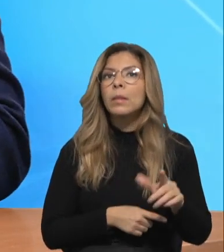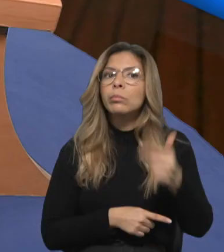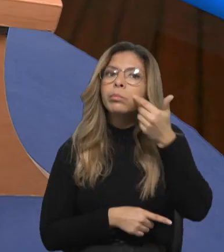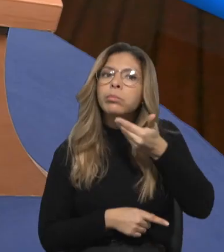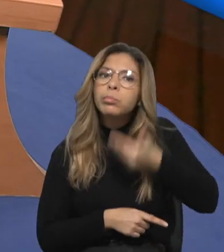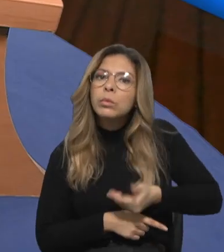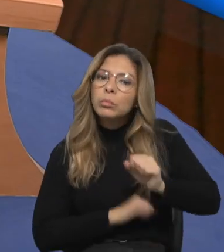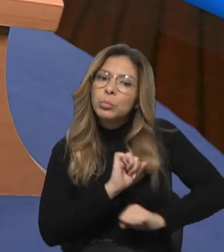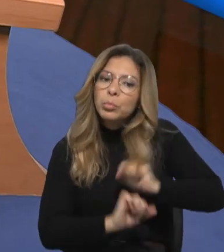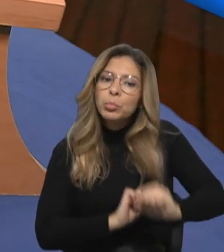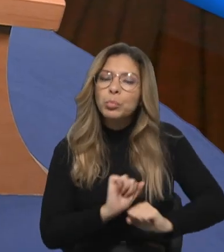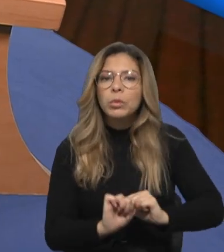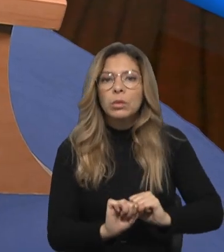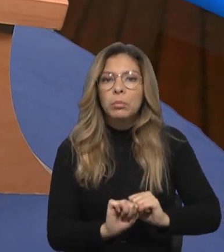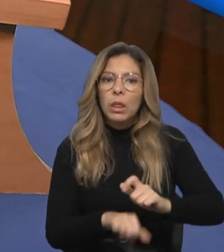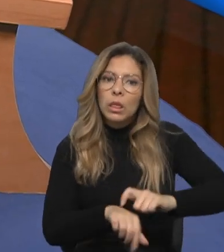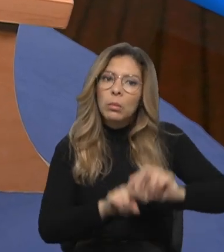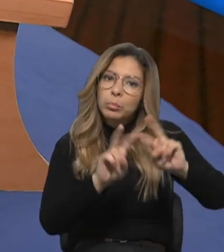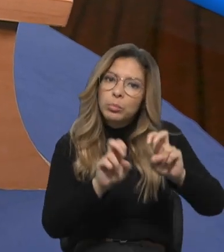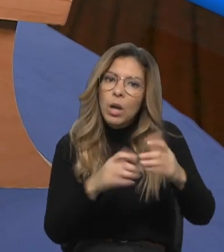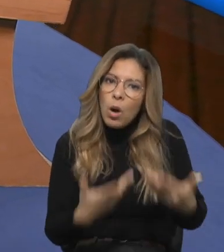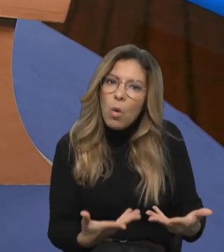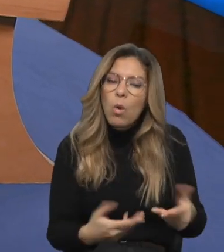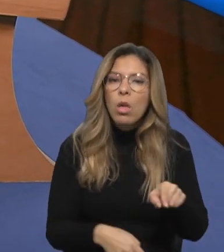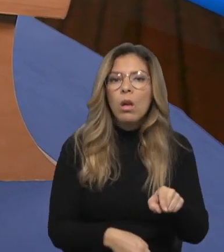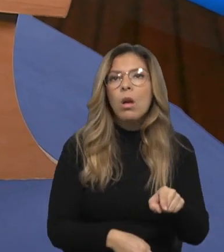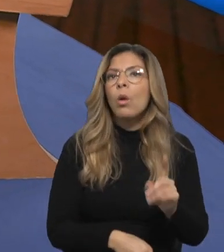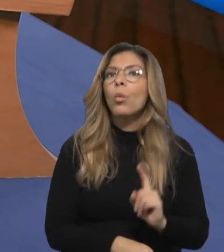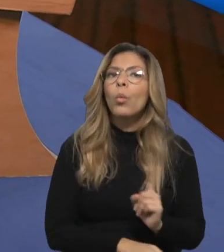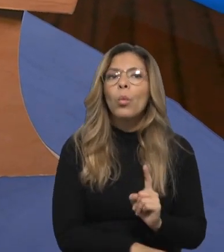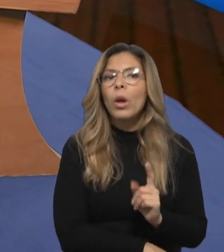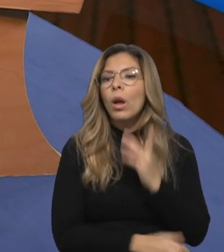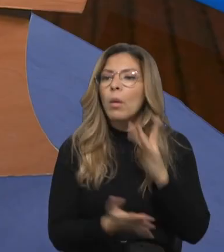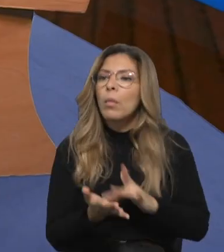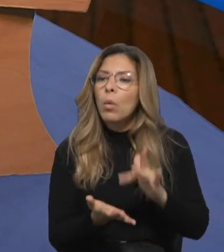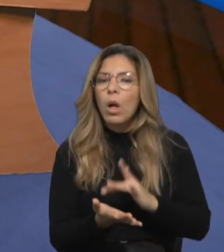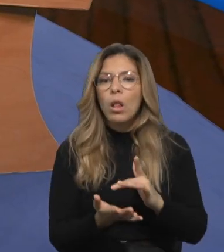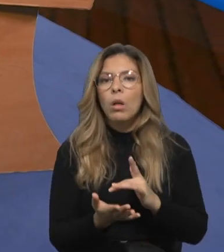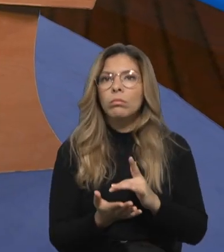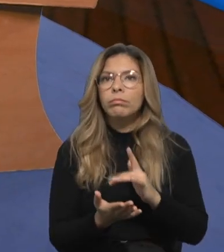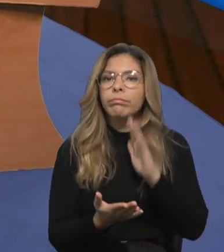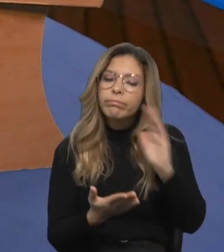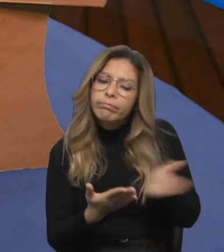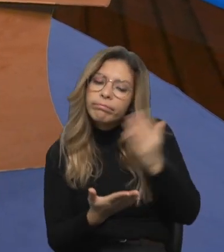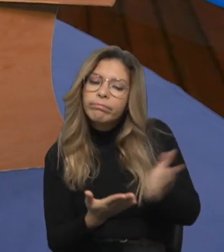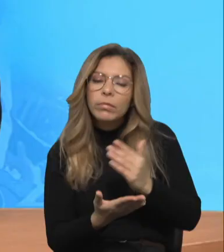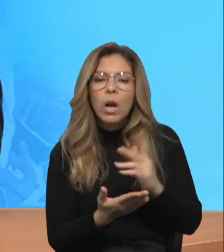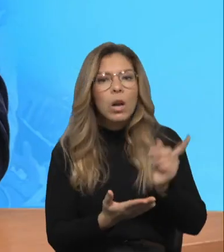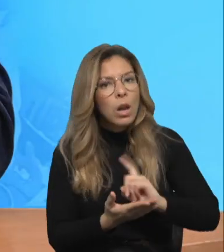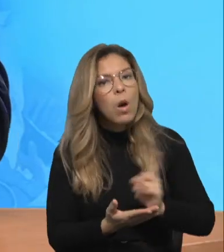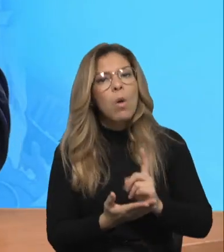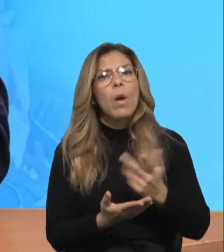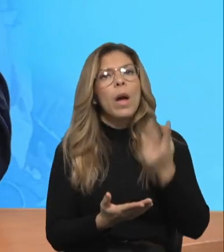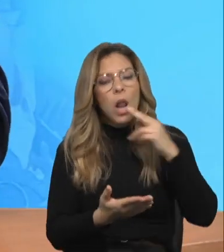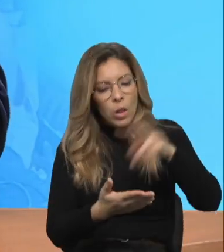temas diversos atuais. E é mesmo um manual, não é um livro para ler de capa a capa. É um manual que cada